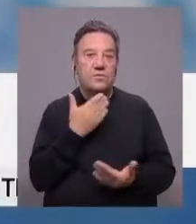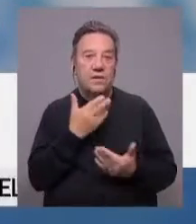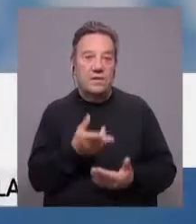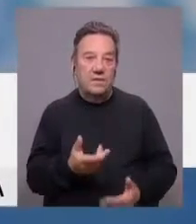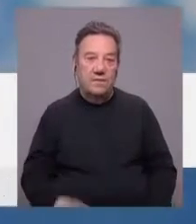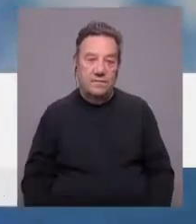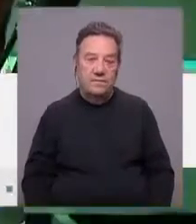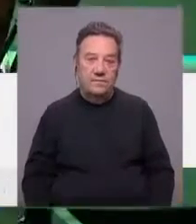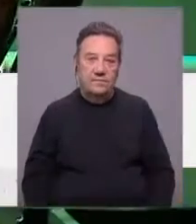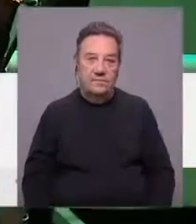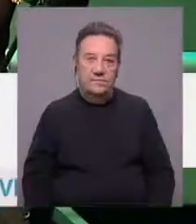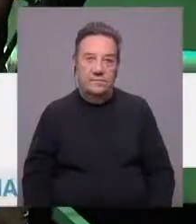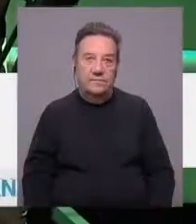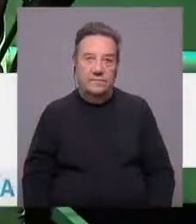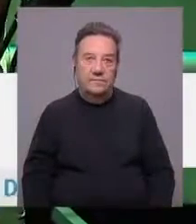espetáculo.